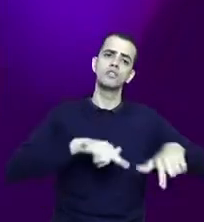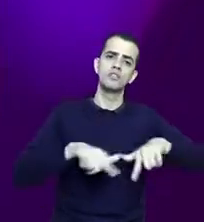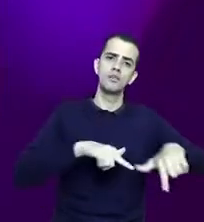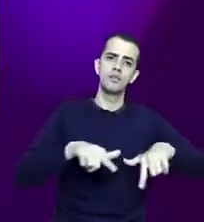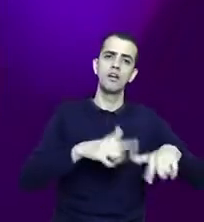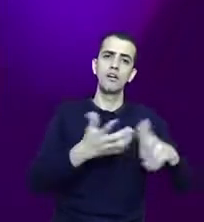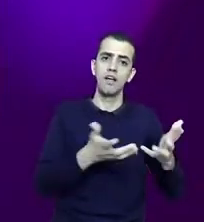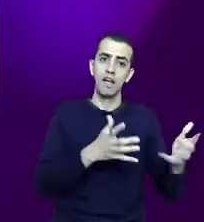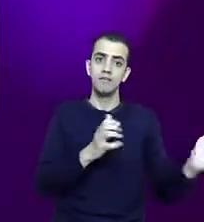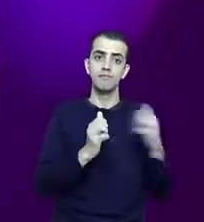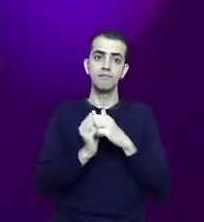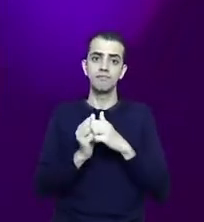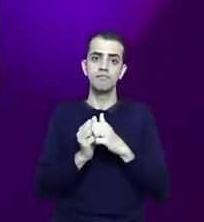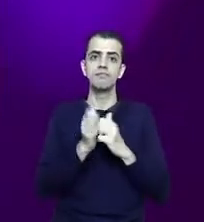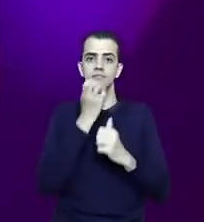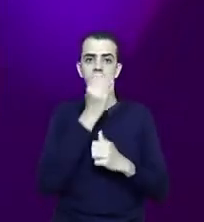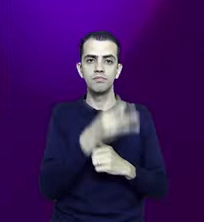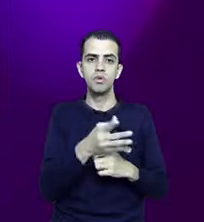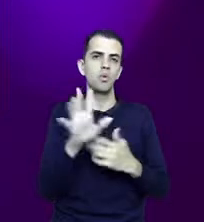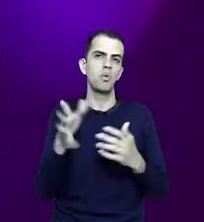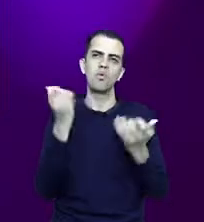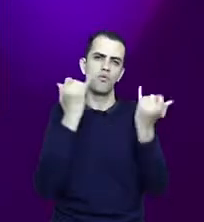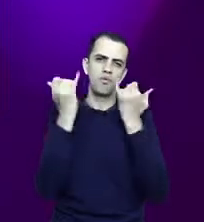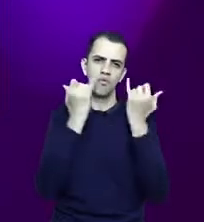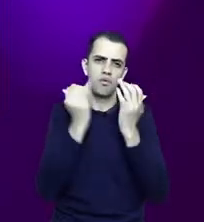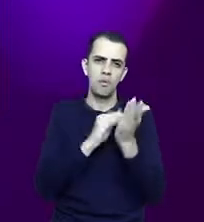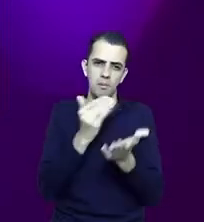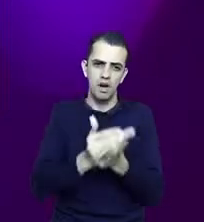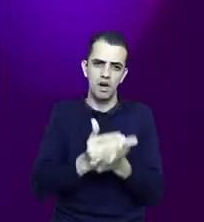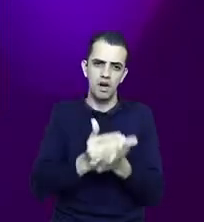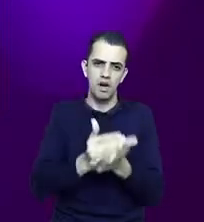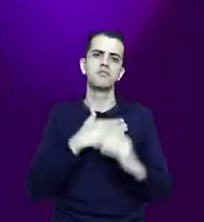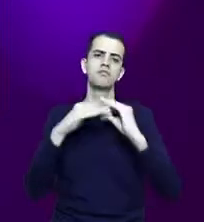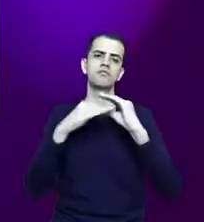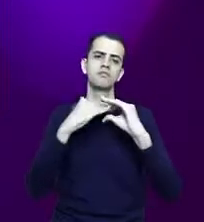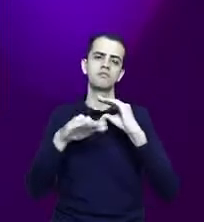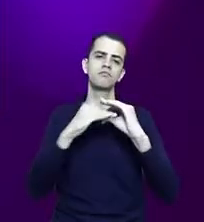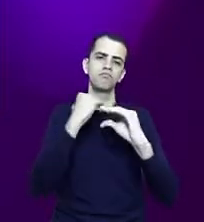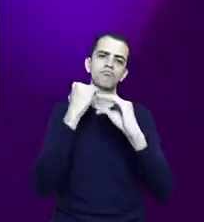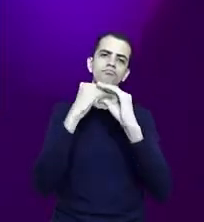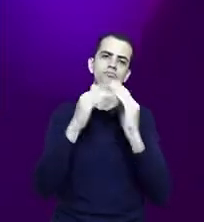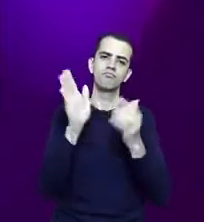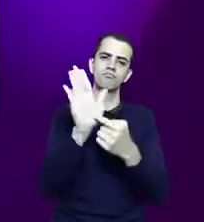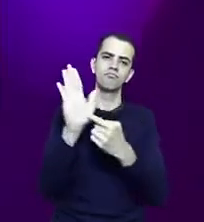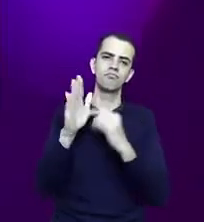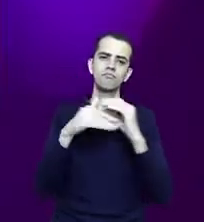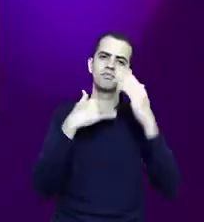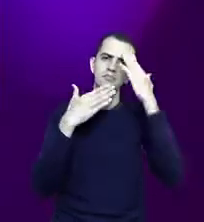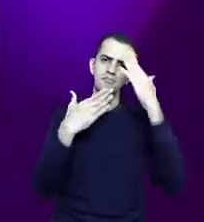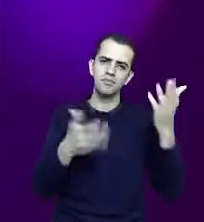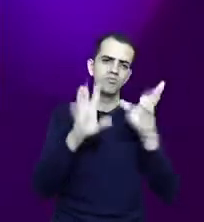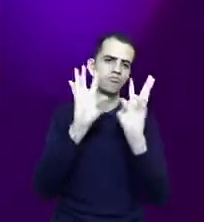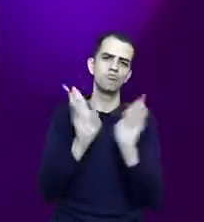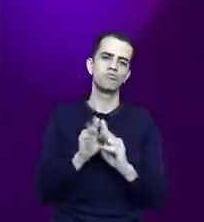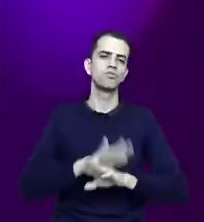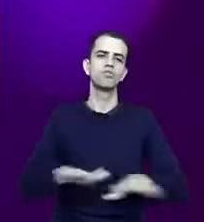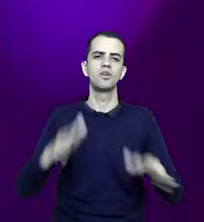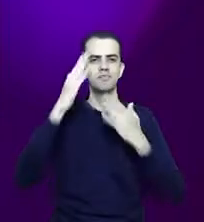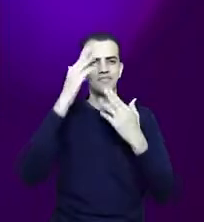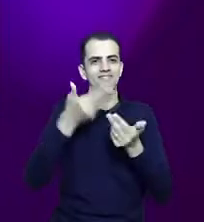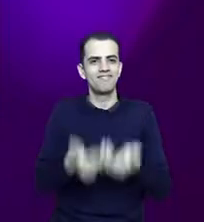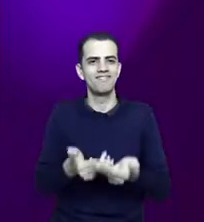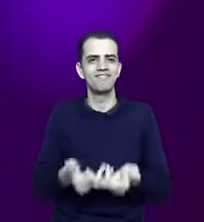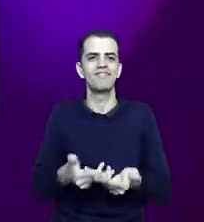gostaria de participar ou de mais informações, meu e-mail está aí abaixo. E é isso que eu gostaria de dizer. Muito obrigado a vocês. Obrigado pela